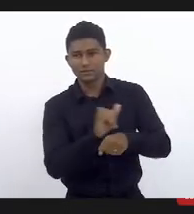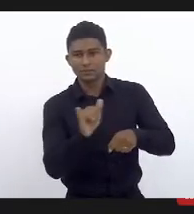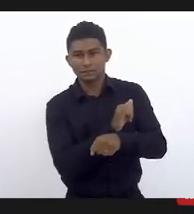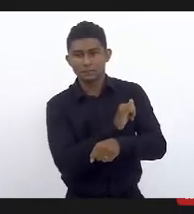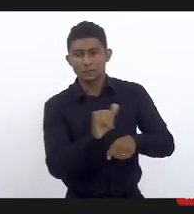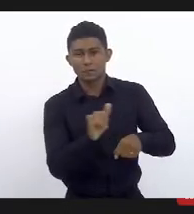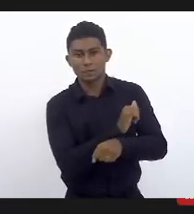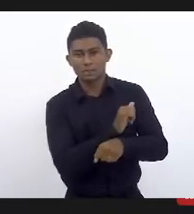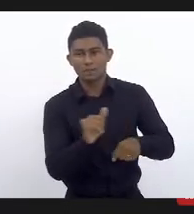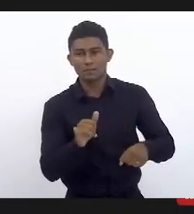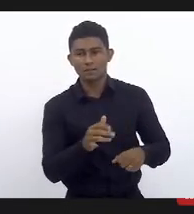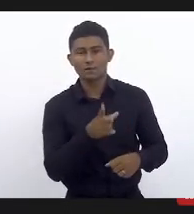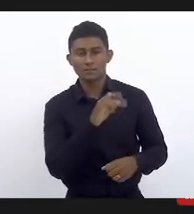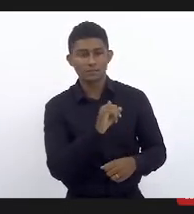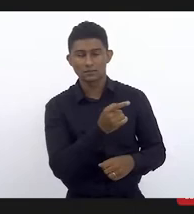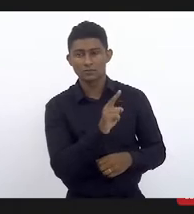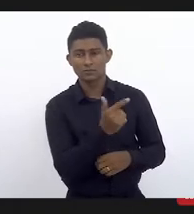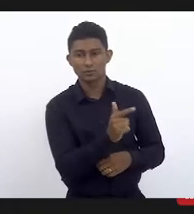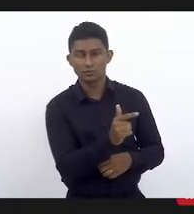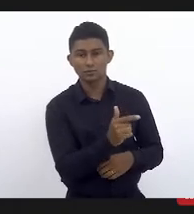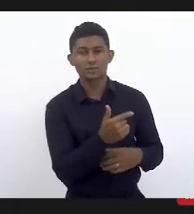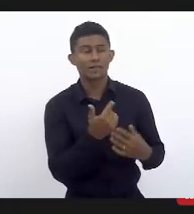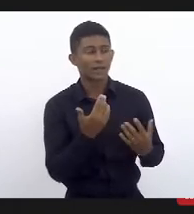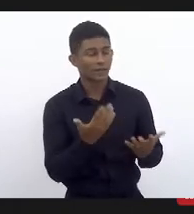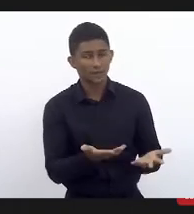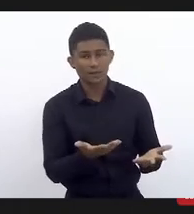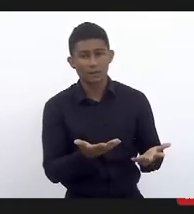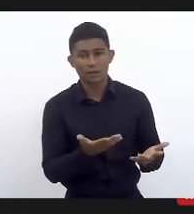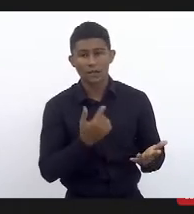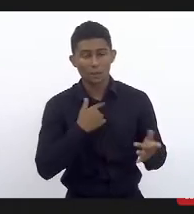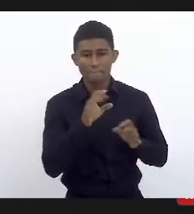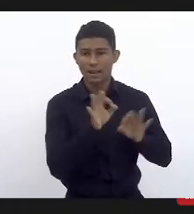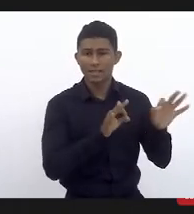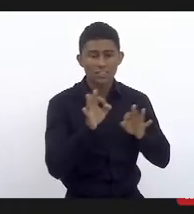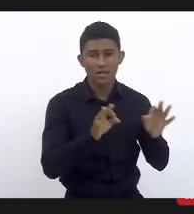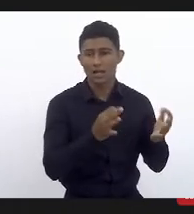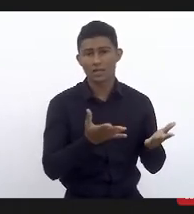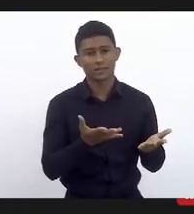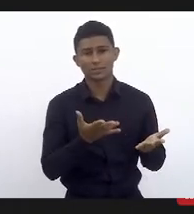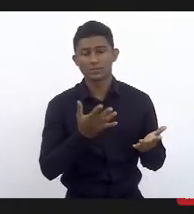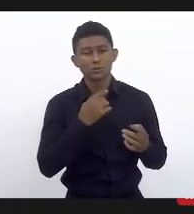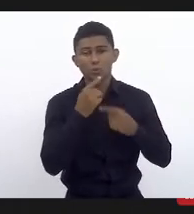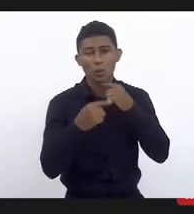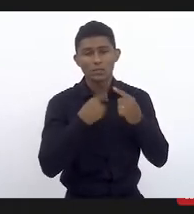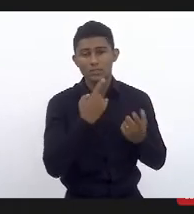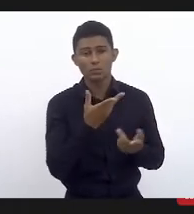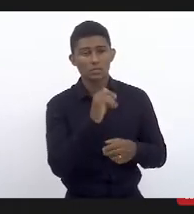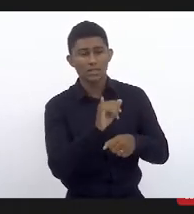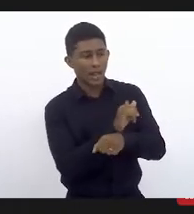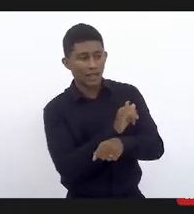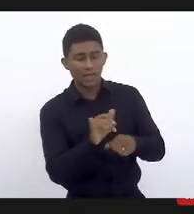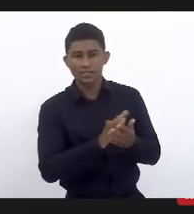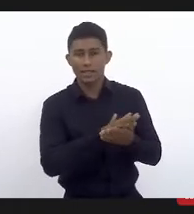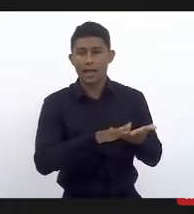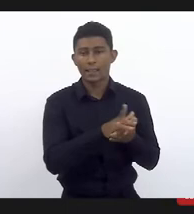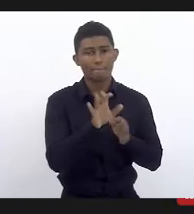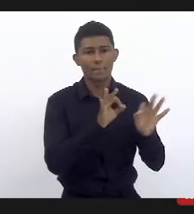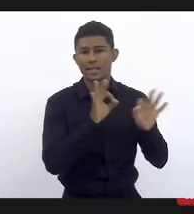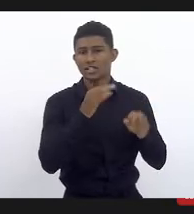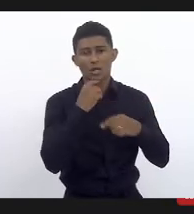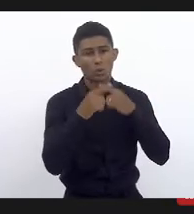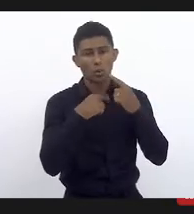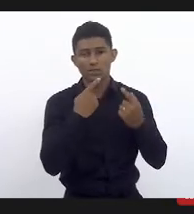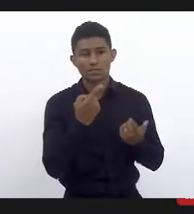tenho instrumento, não adianta eu planejar. Como que eu vou realizar o planejamento se eu não tenho instrumento? Então, o fundo